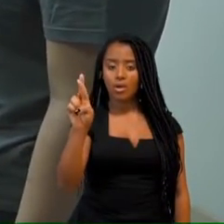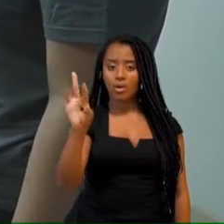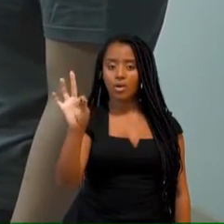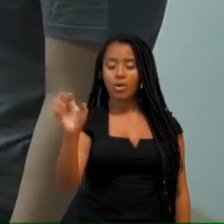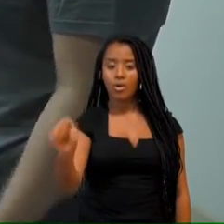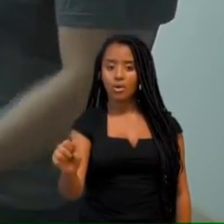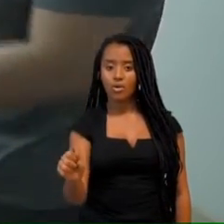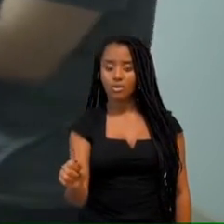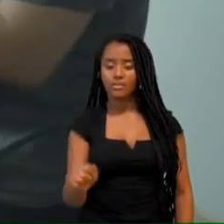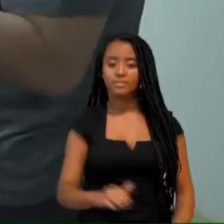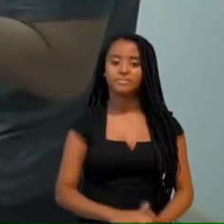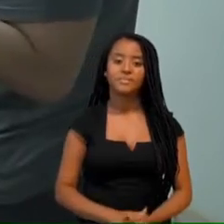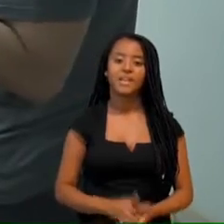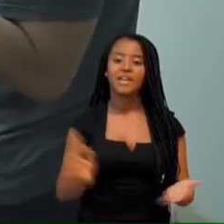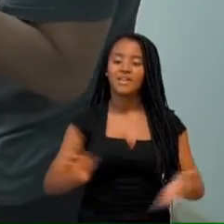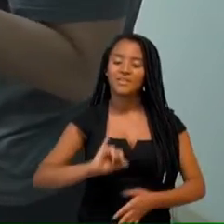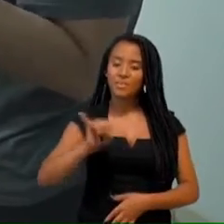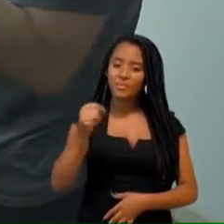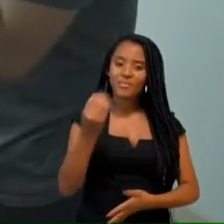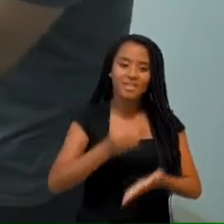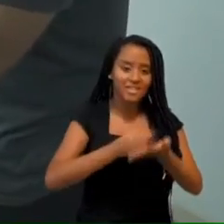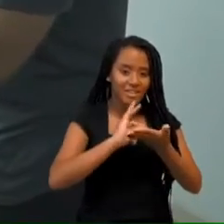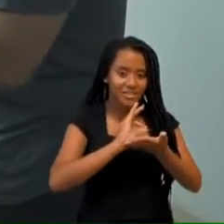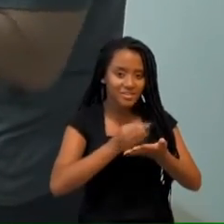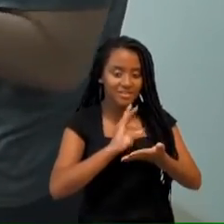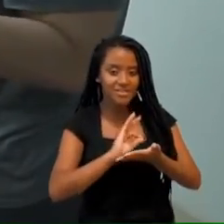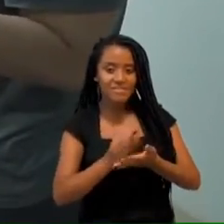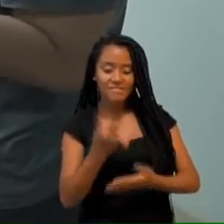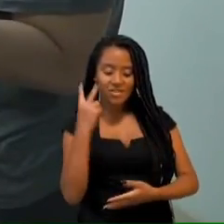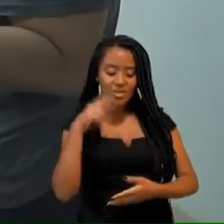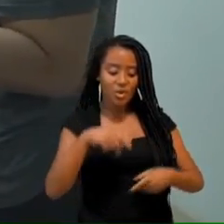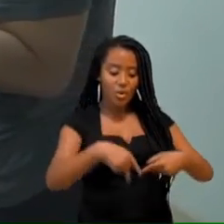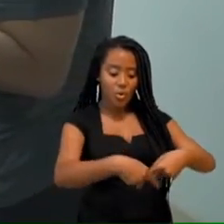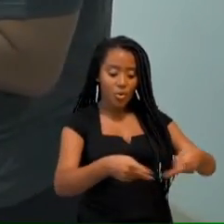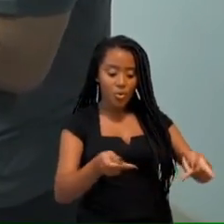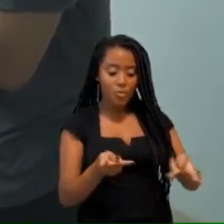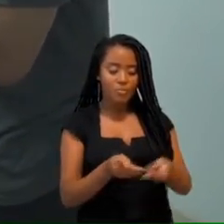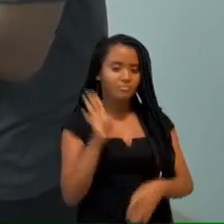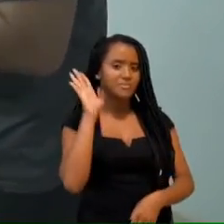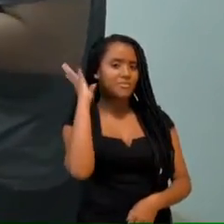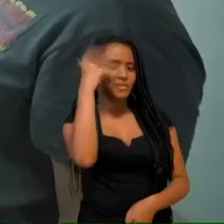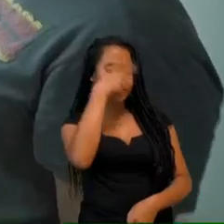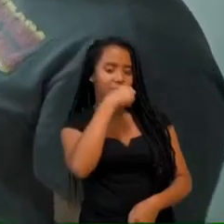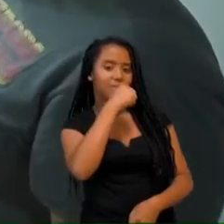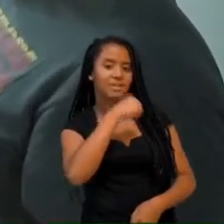mortinha Então vamos aproveitar esse café aqui que ele tá cheiroso E esse bolo tá bonito